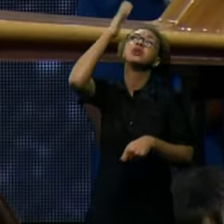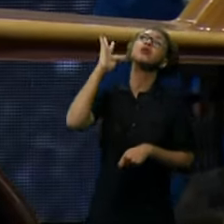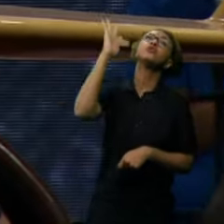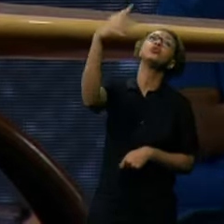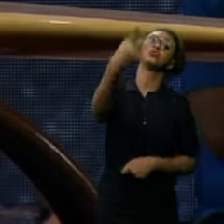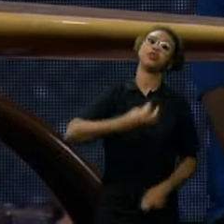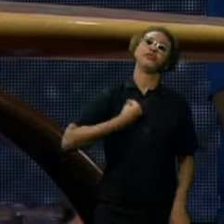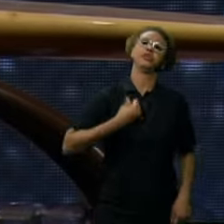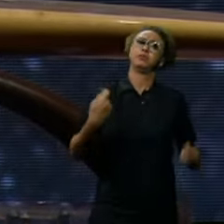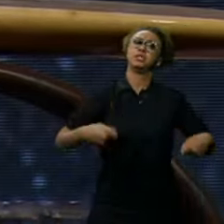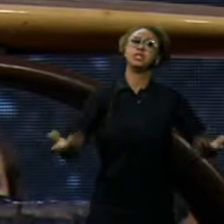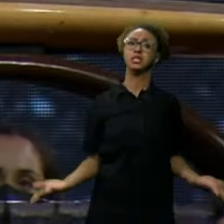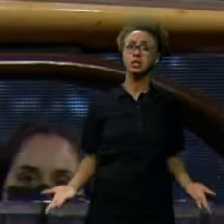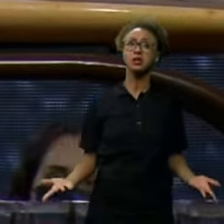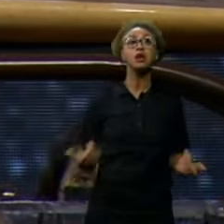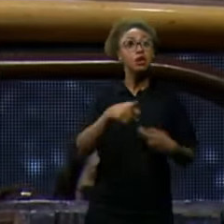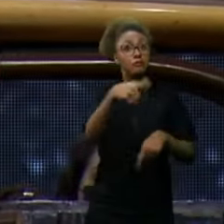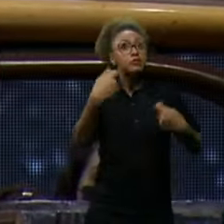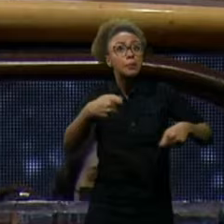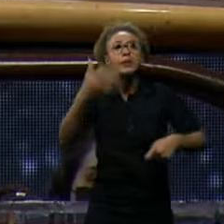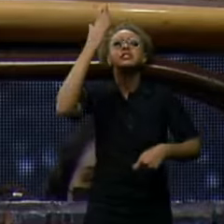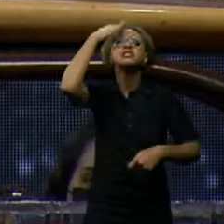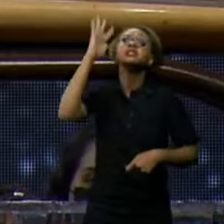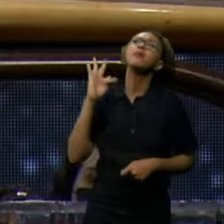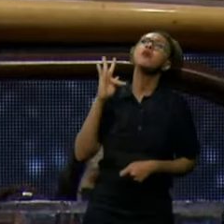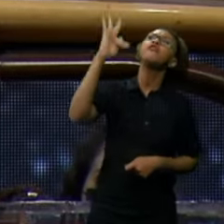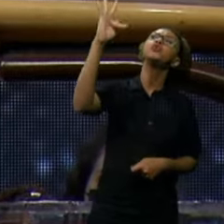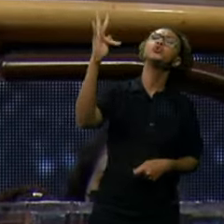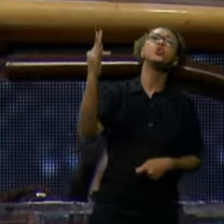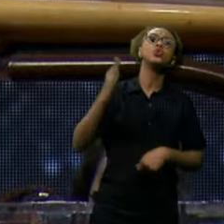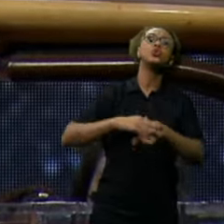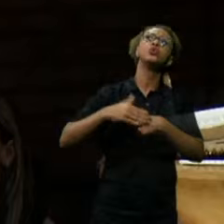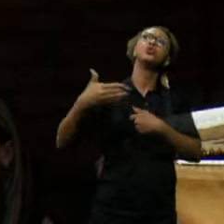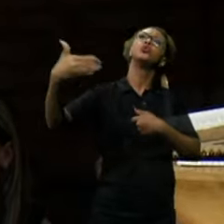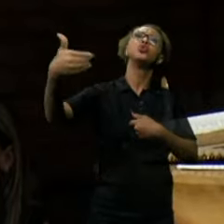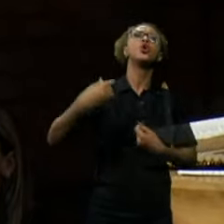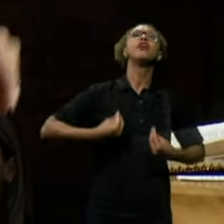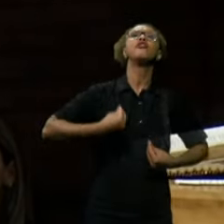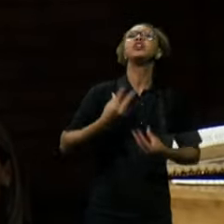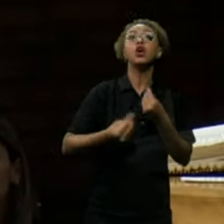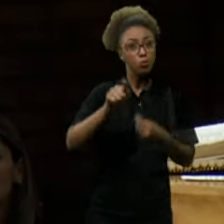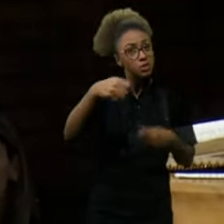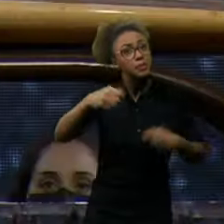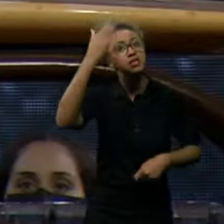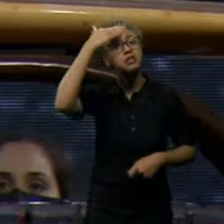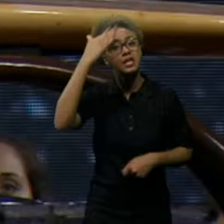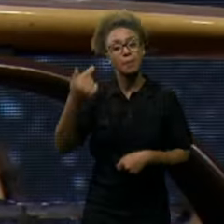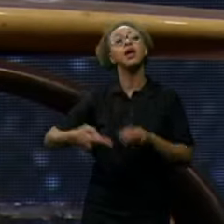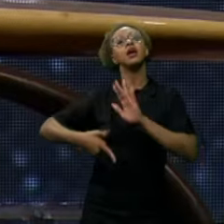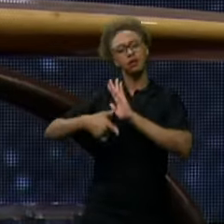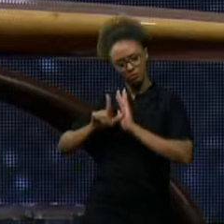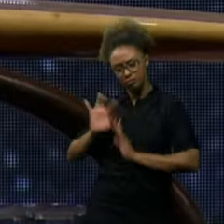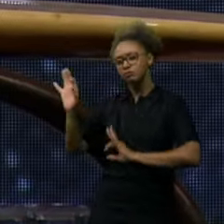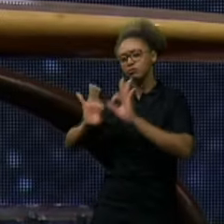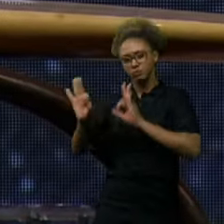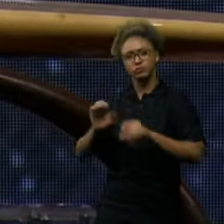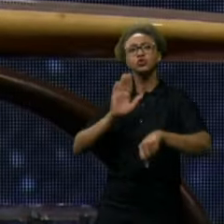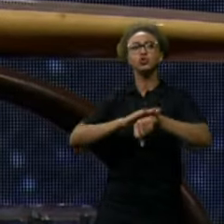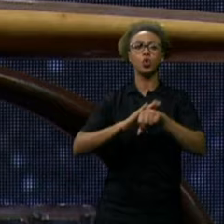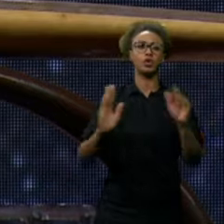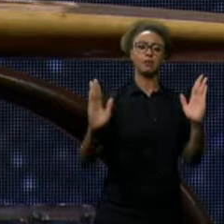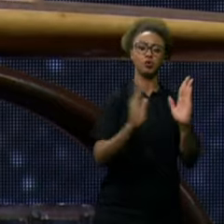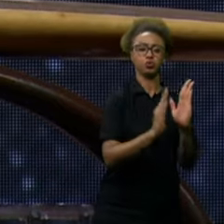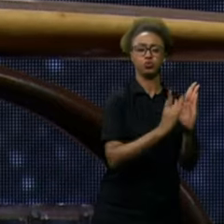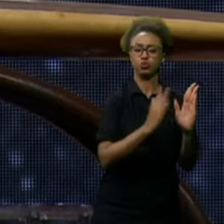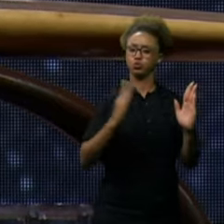futuro e você deveria ser saber onde você vai estar daqui um tempo você deveria sim ser um planejamento a curto a médio